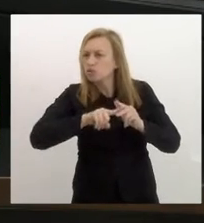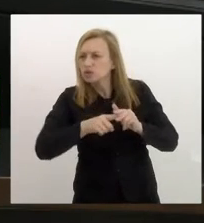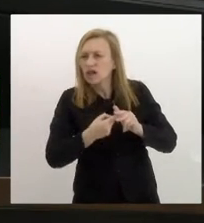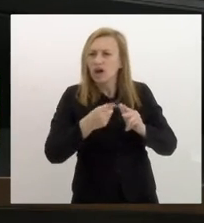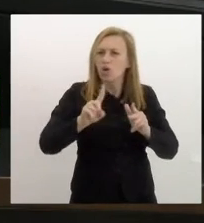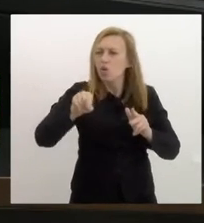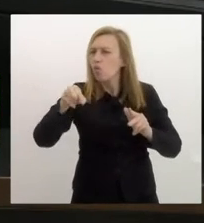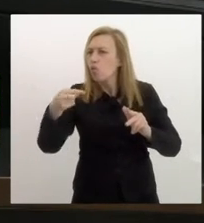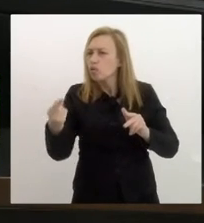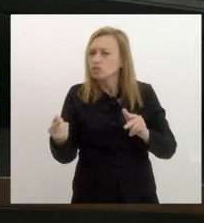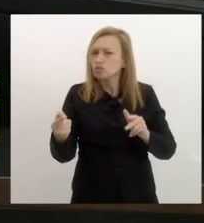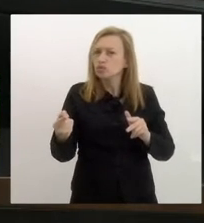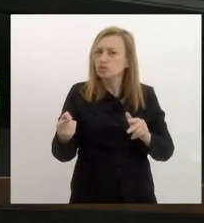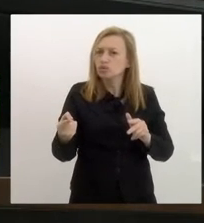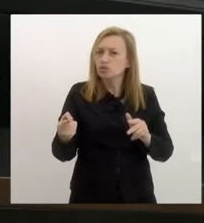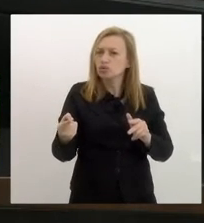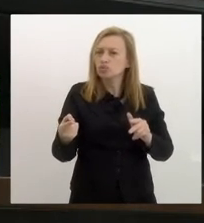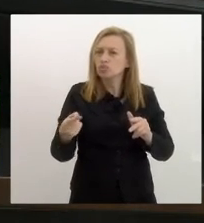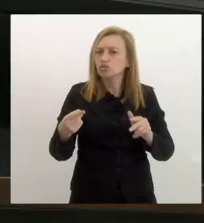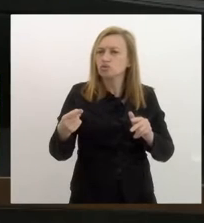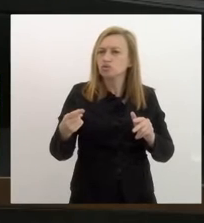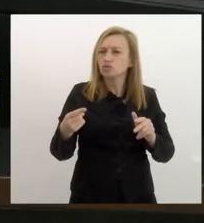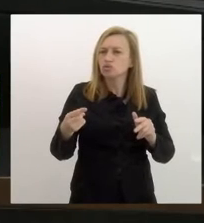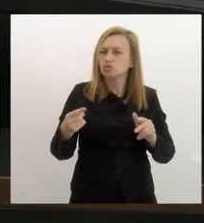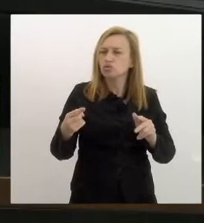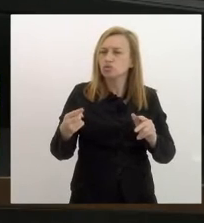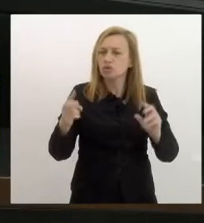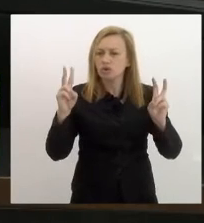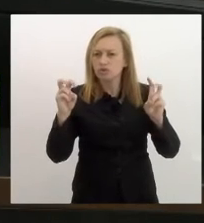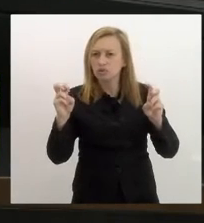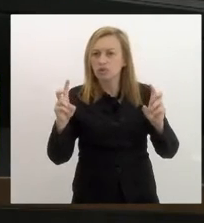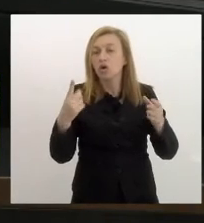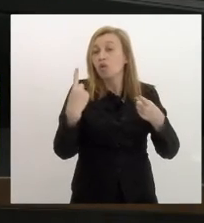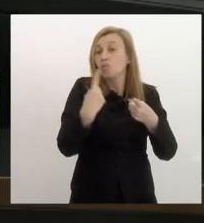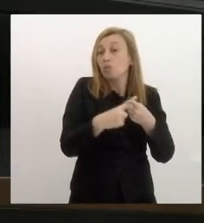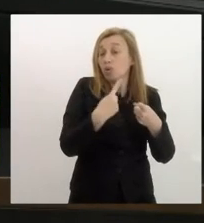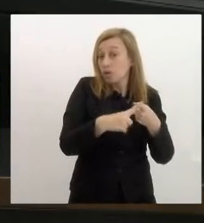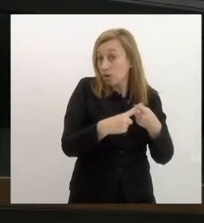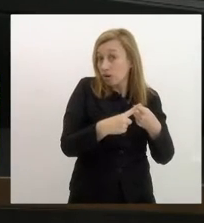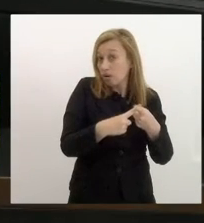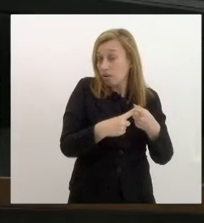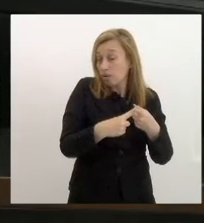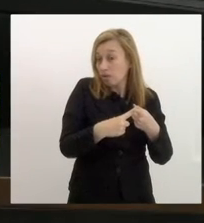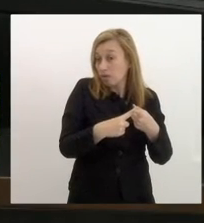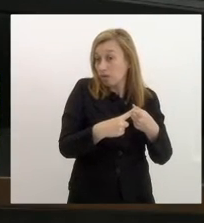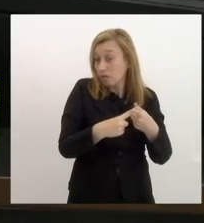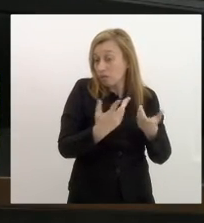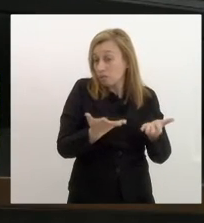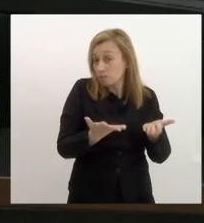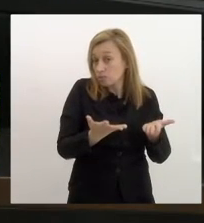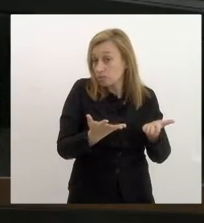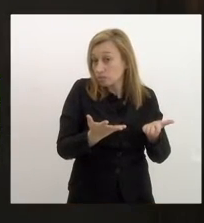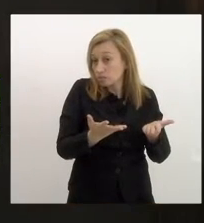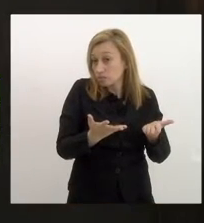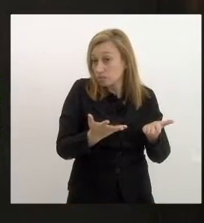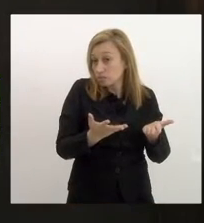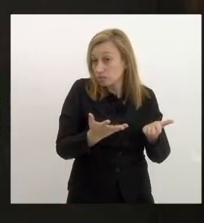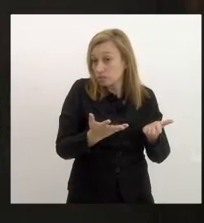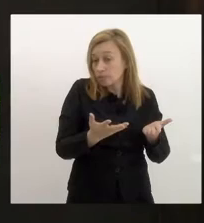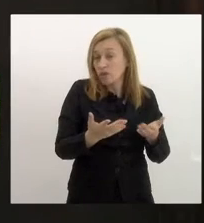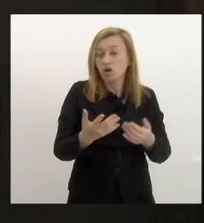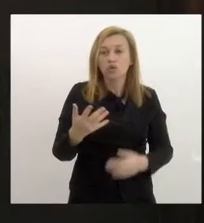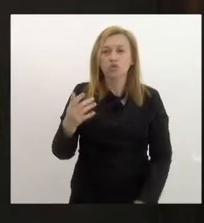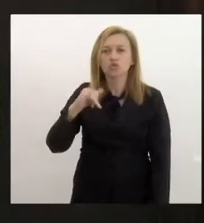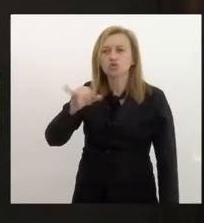algum outro procedimento porque isso também e é essa é o Bruno tá